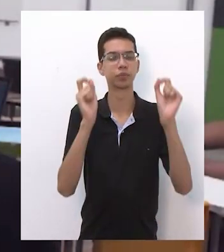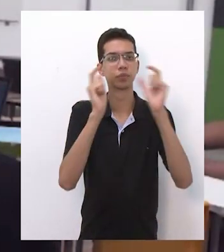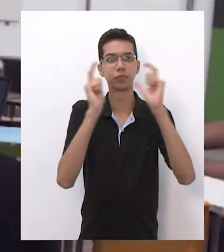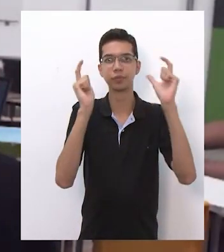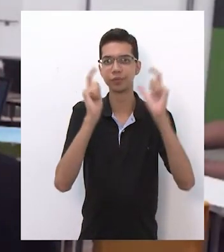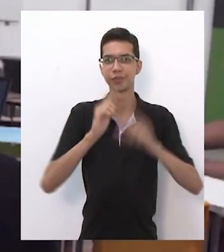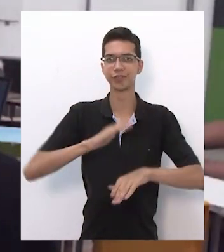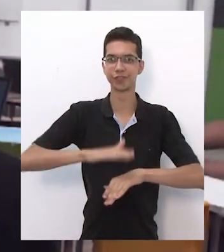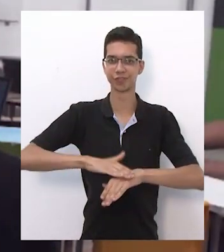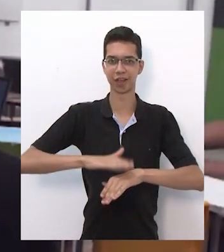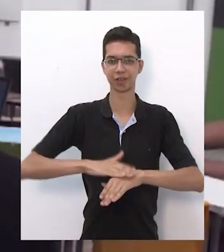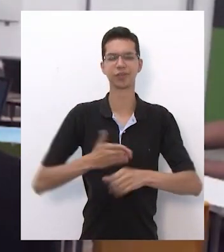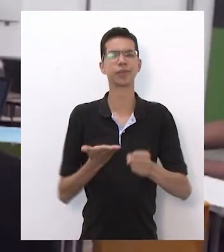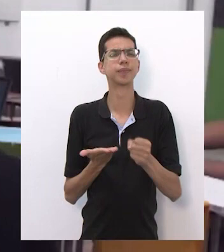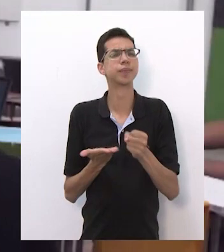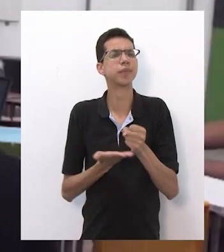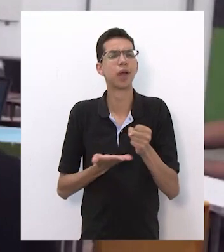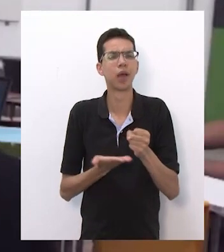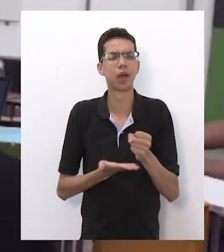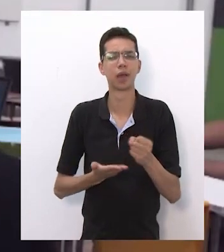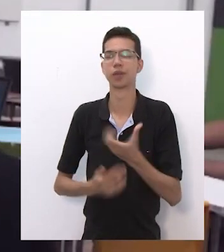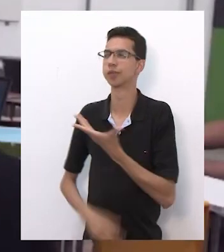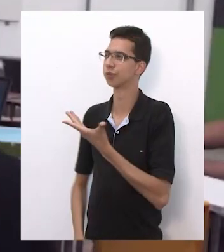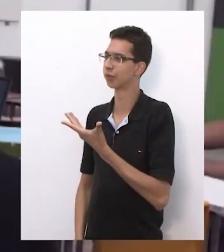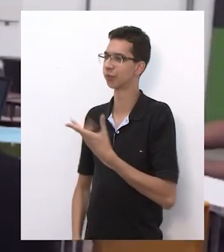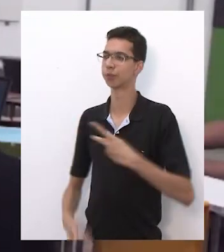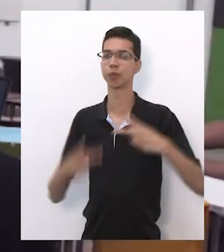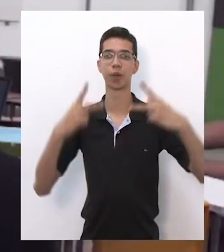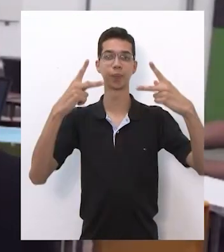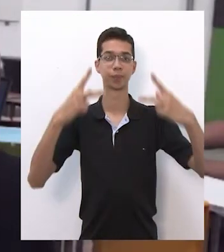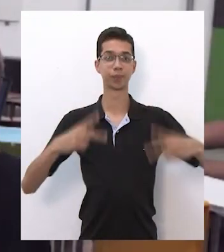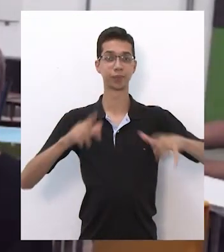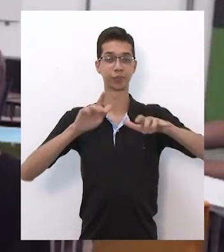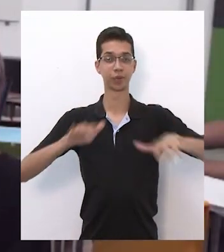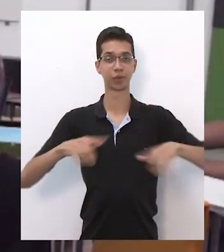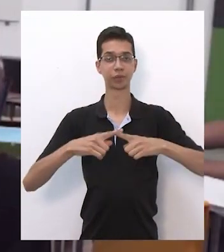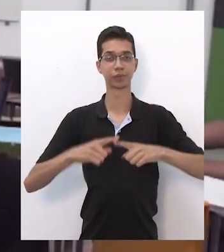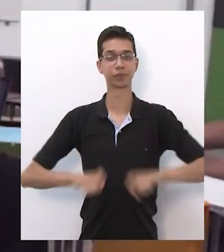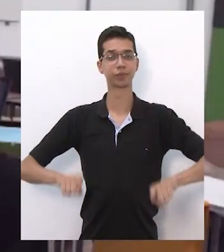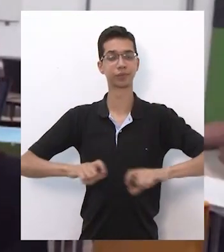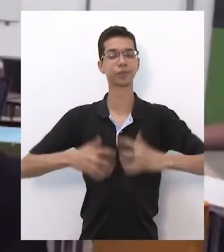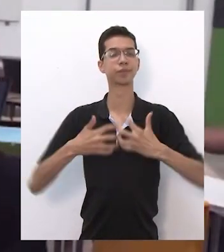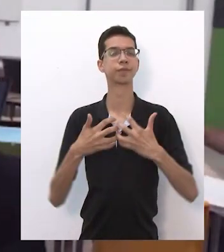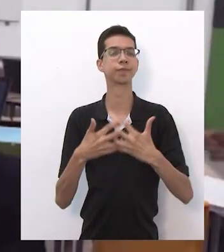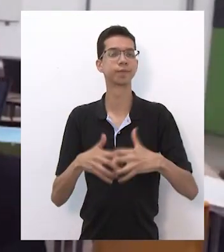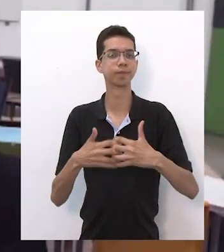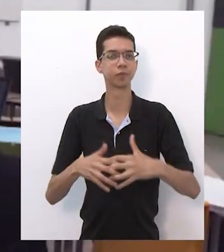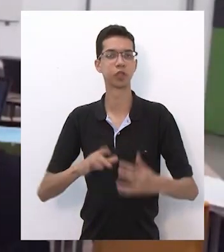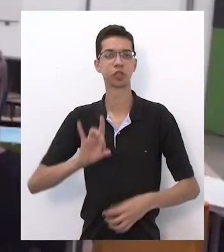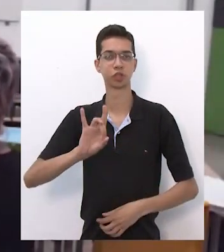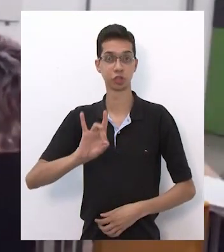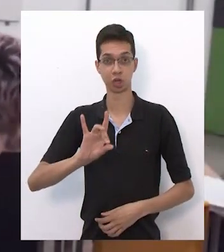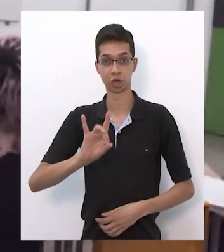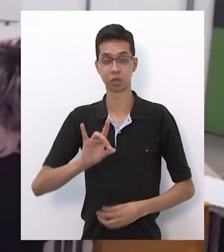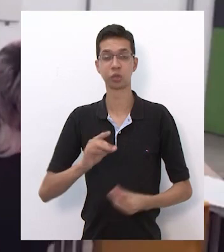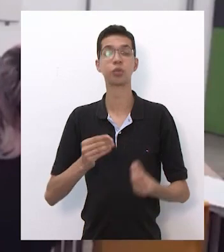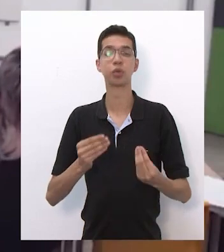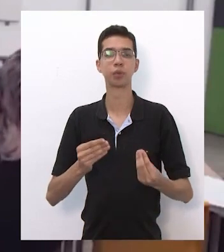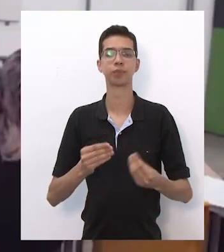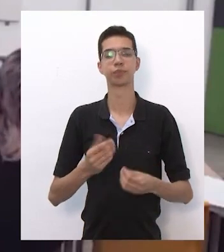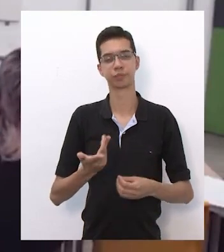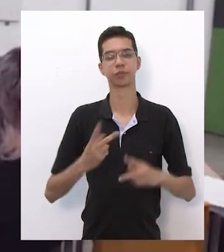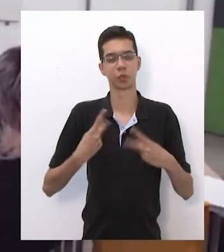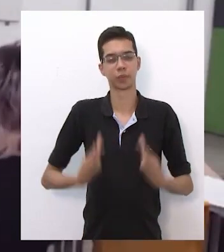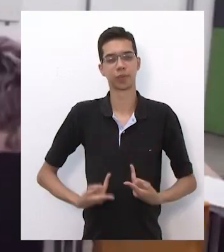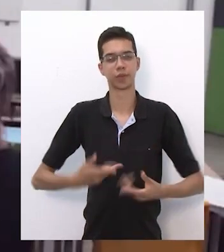princípio mais básico da programação, que é o quê? Um computador, uma máquina, só executa algo que ele foi programado por nós para fazer.